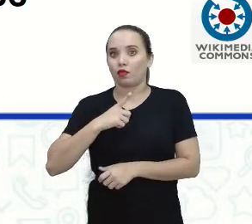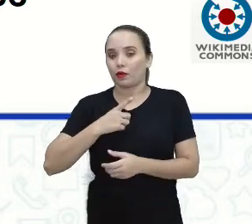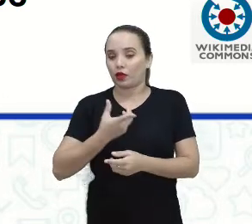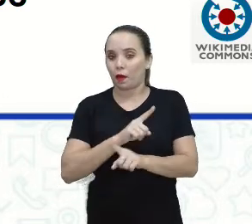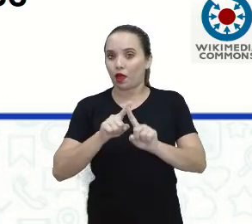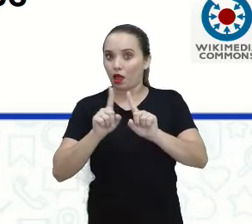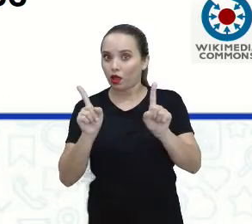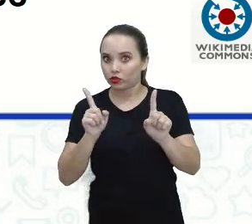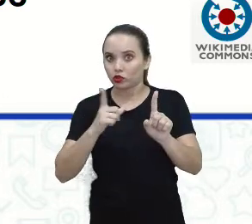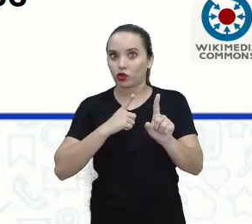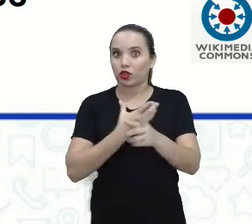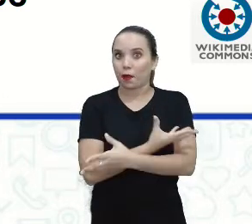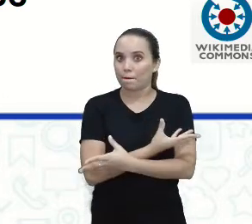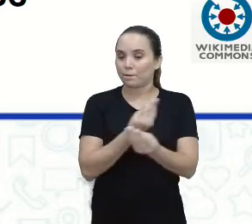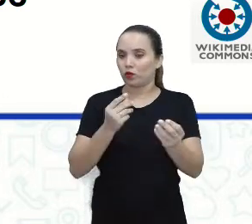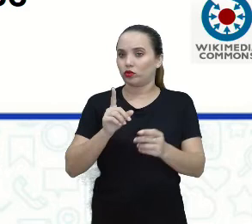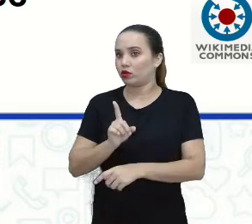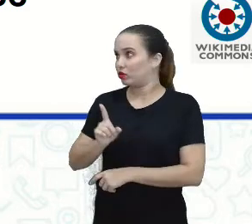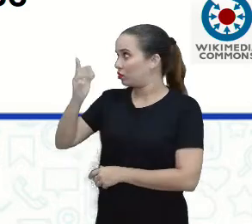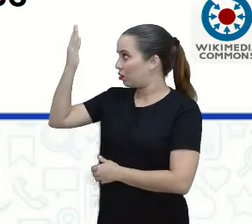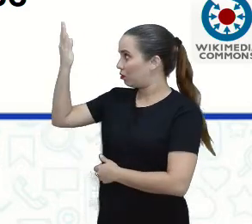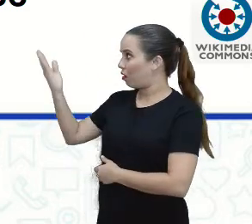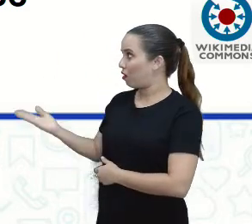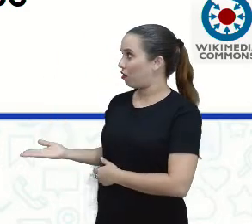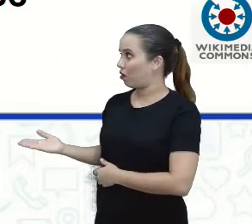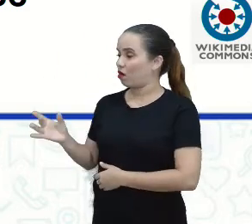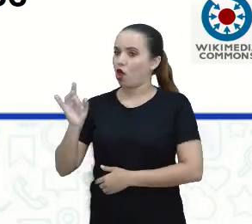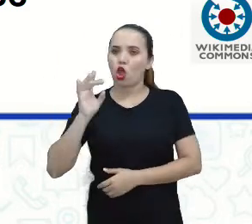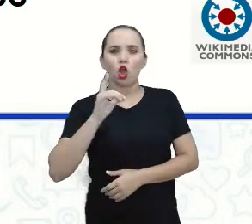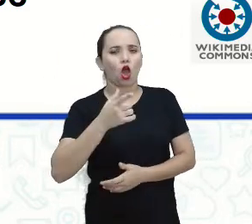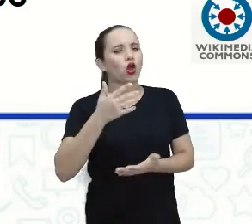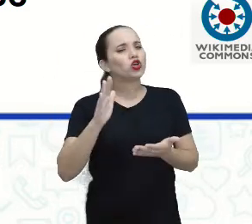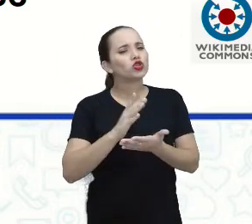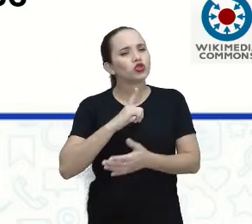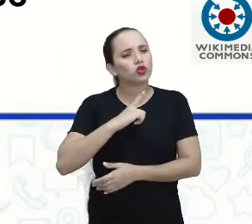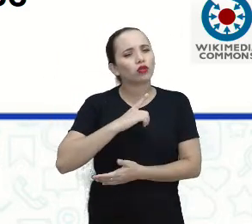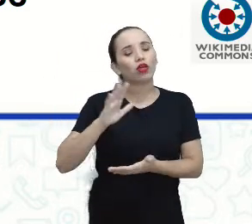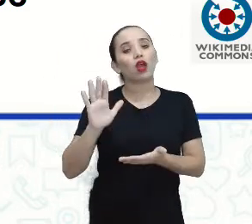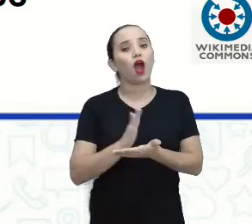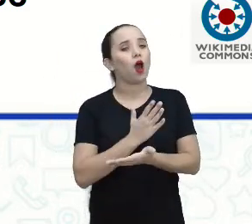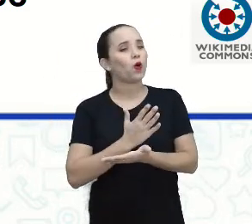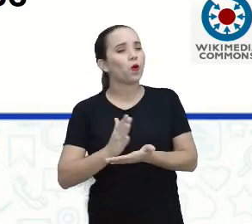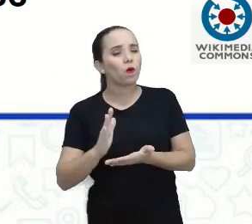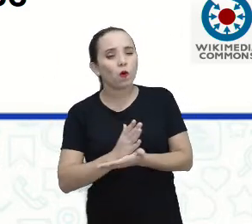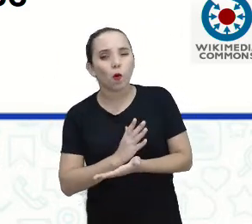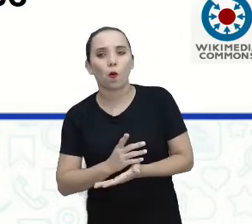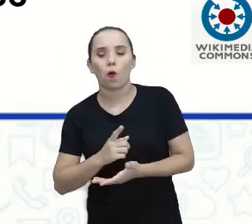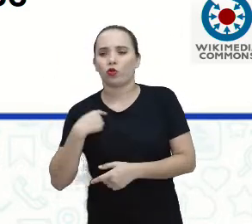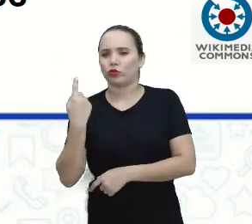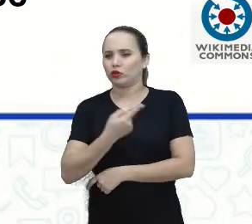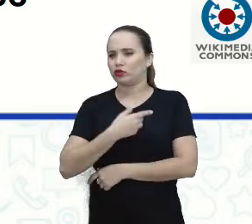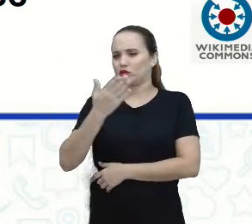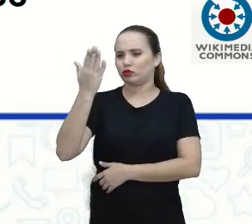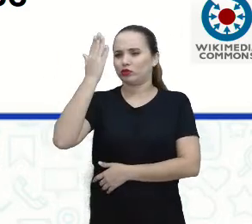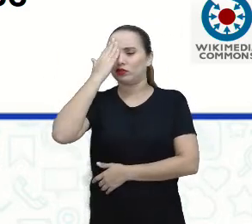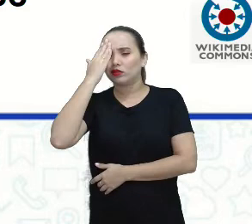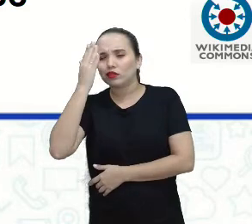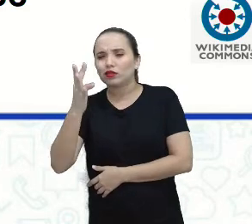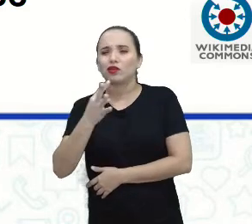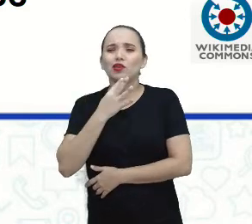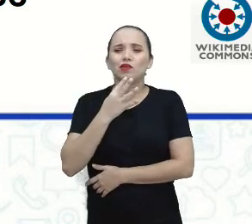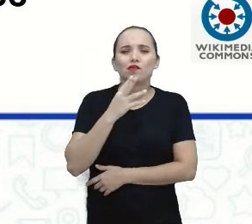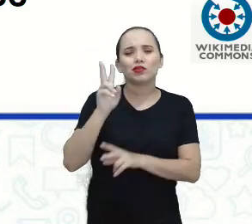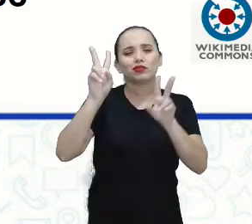vasta, tá? Eu peguei só algumas aí de vários períodos para a gente, né, entender, né, conhecer, para